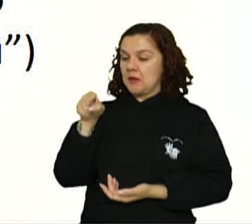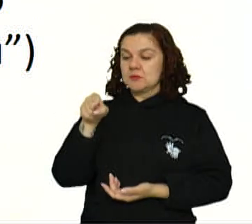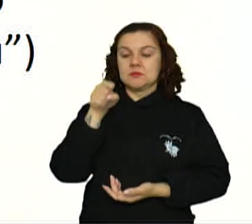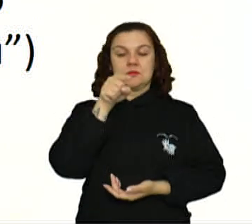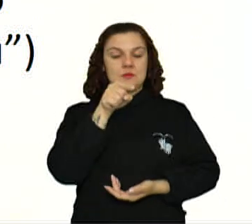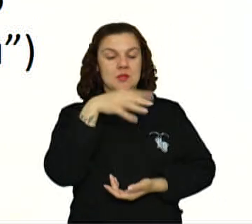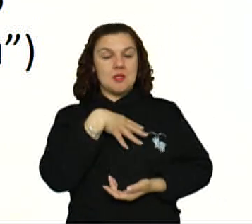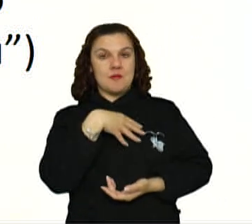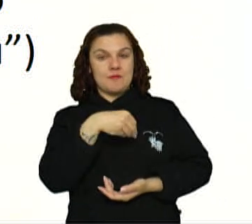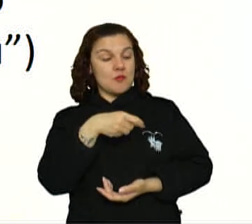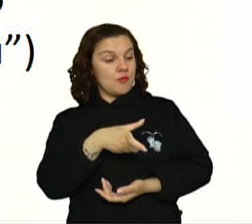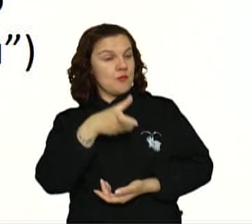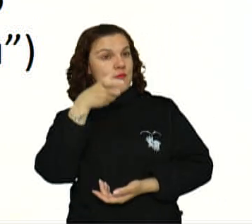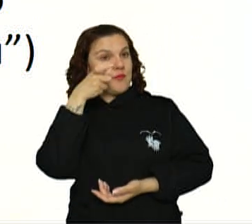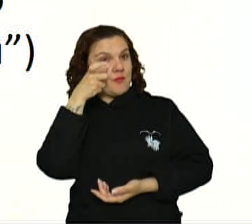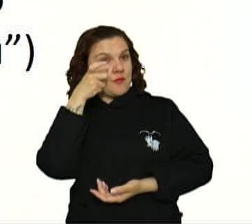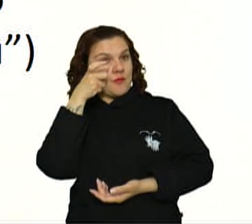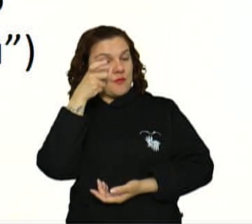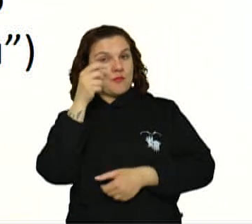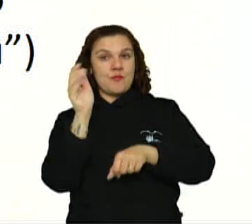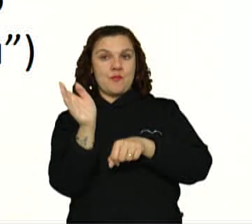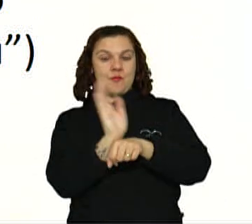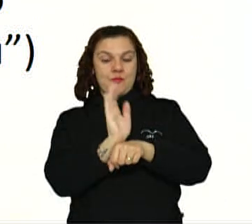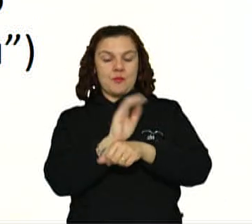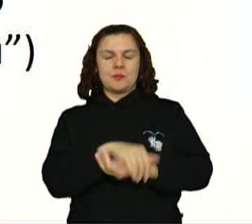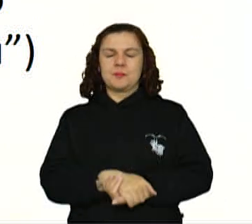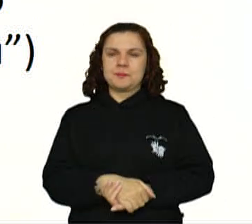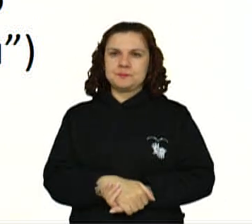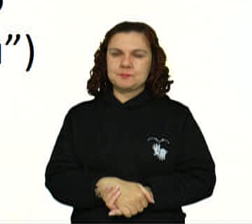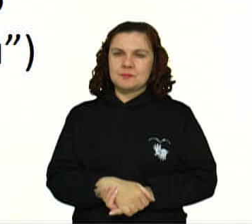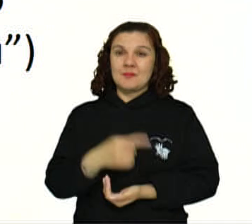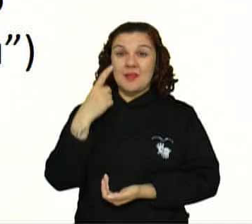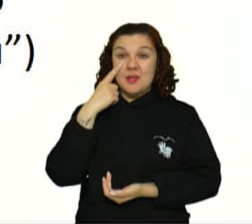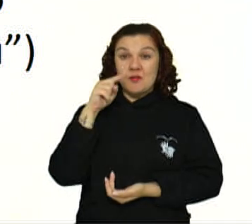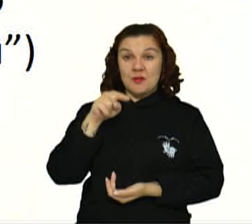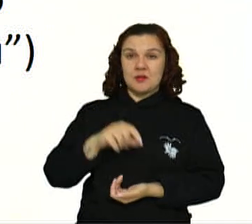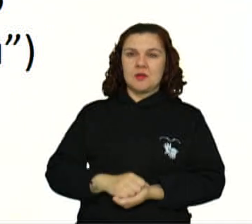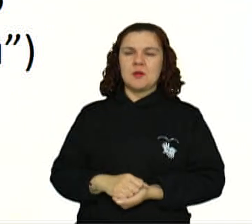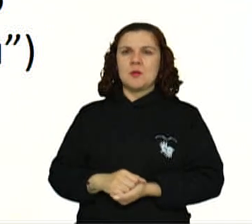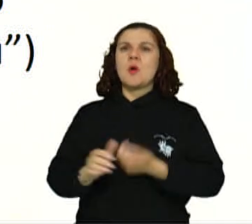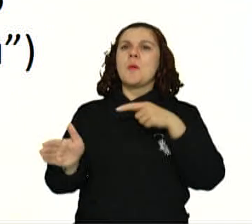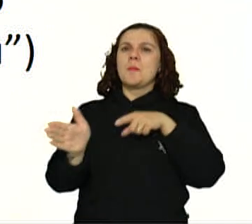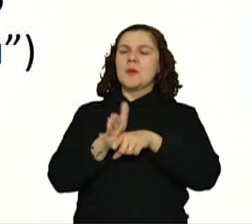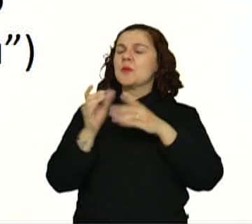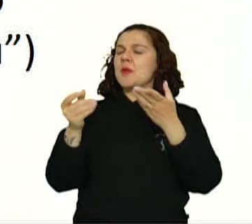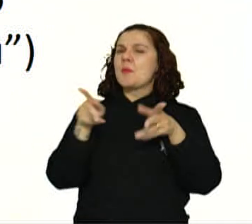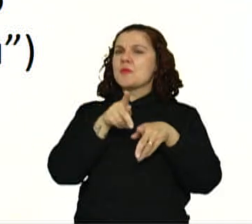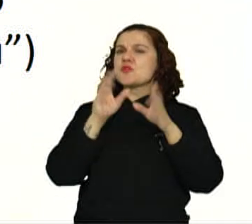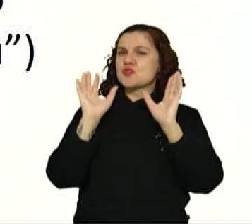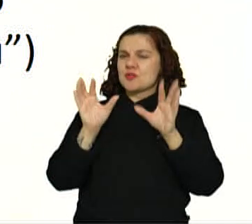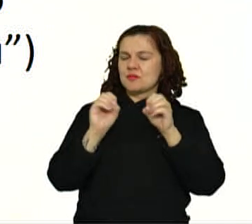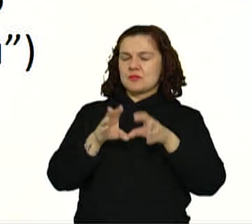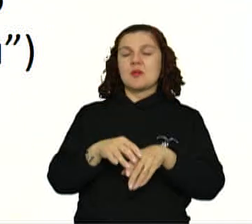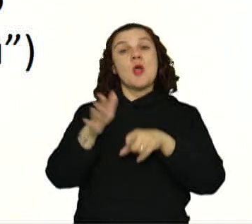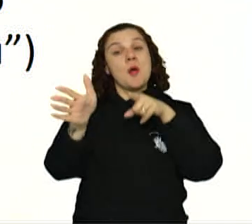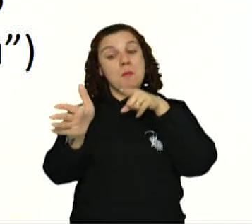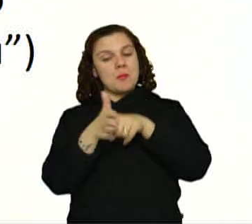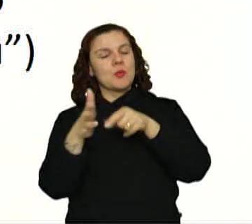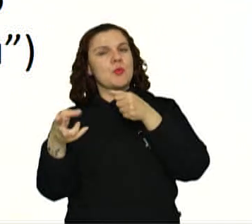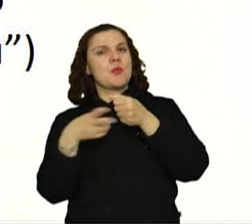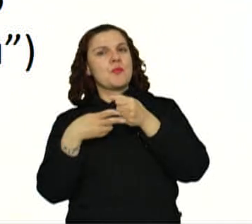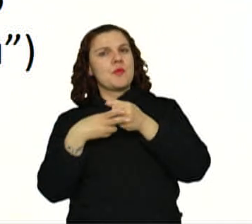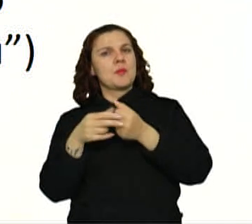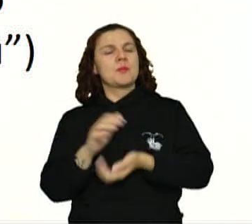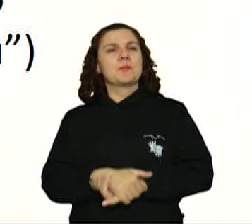filho assistiram ao filme. Então, vamos lá fazer aquilo que a professora Tânia ensinou, né? Pergunto para o